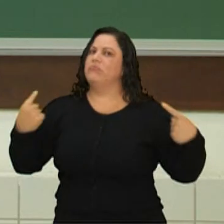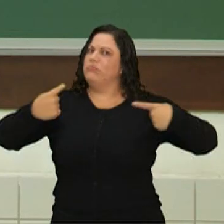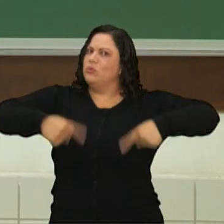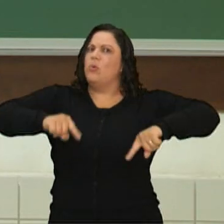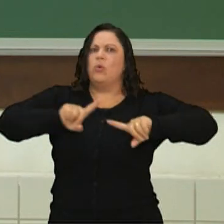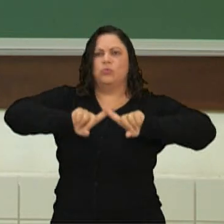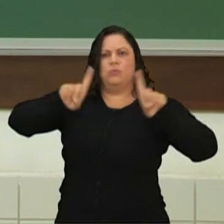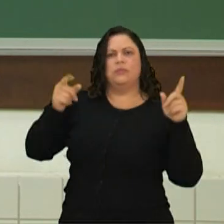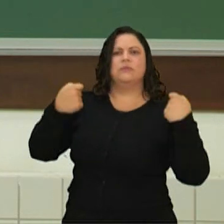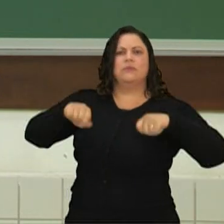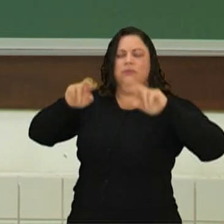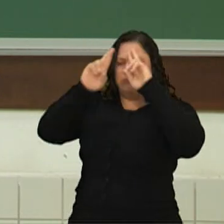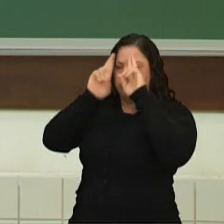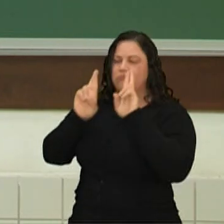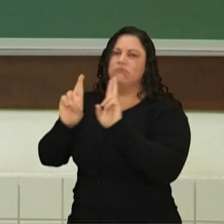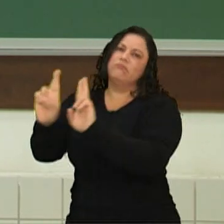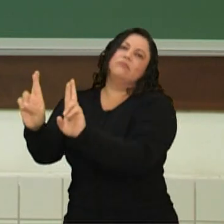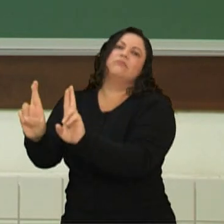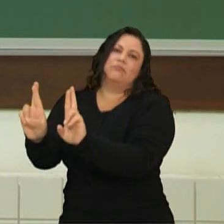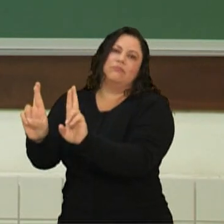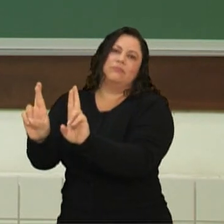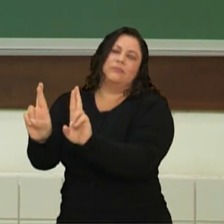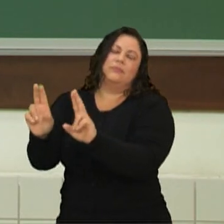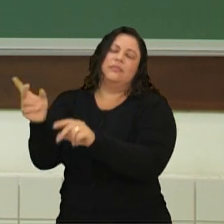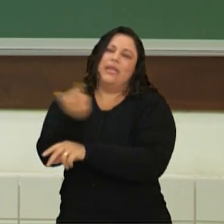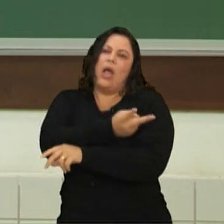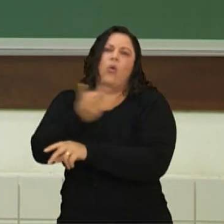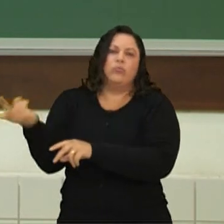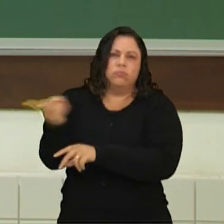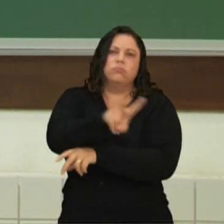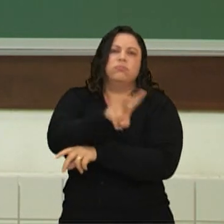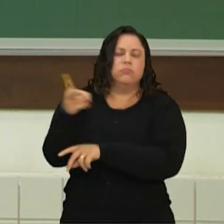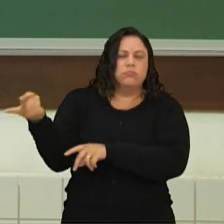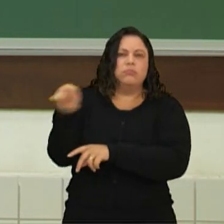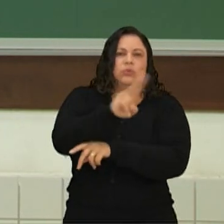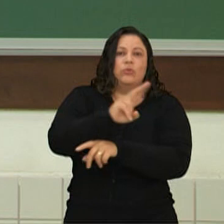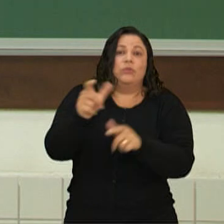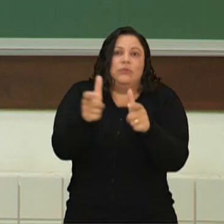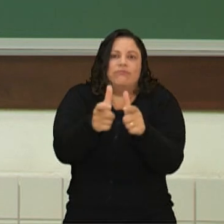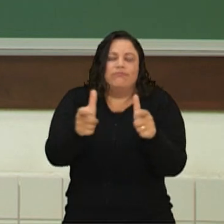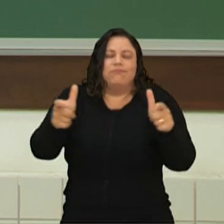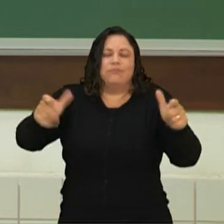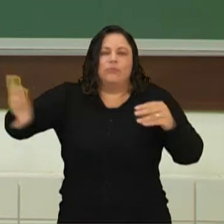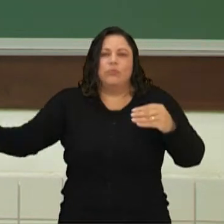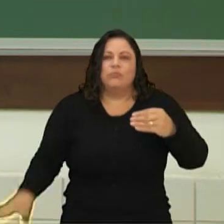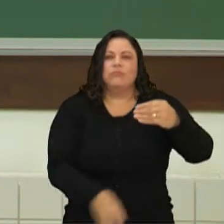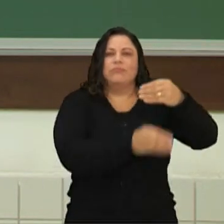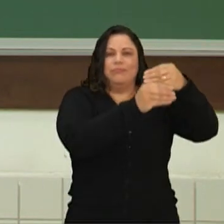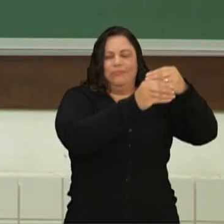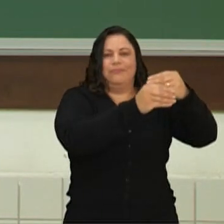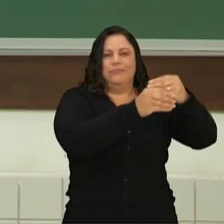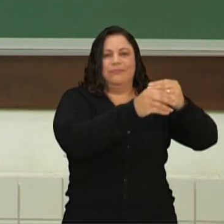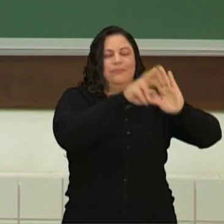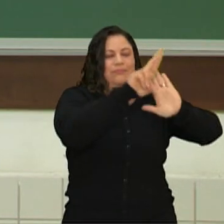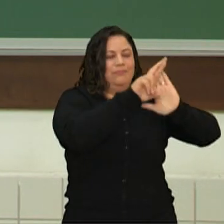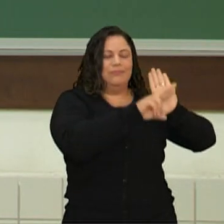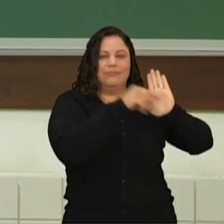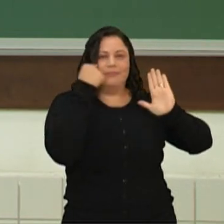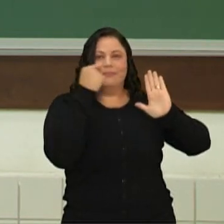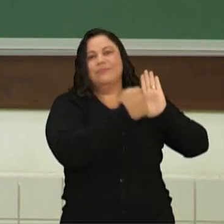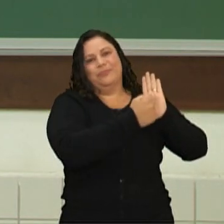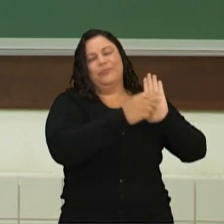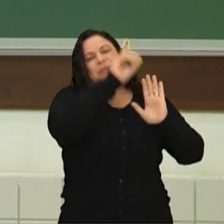ele coloca como uma questão universal. Ele amplia para todas as pessoas o direito de amar.